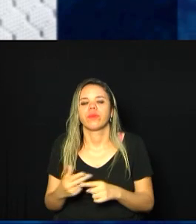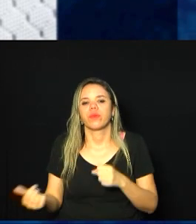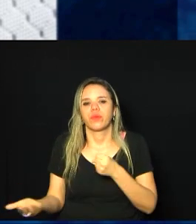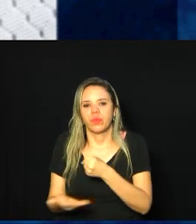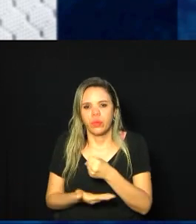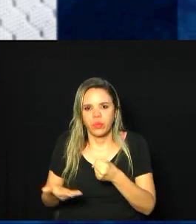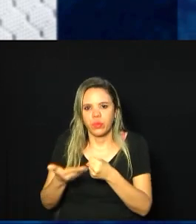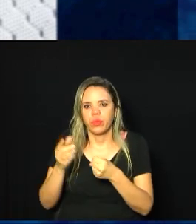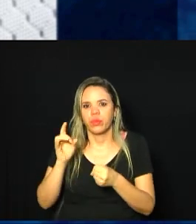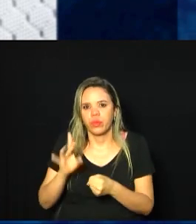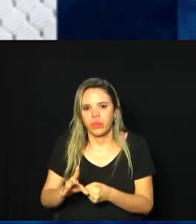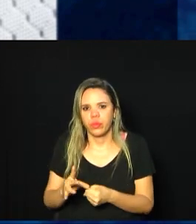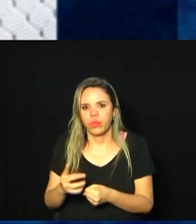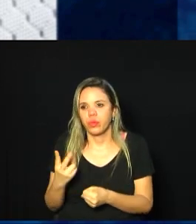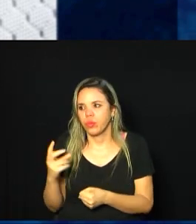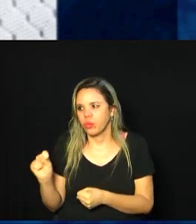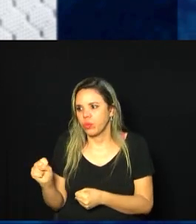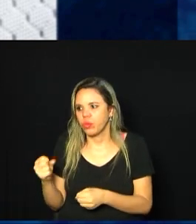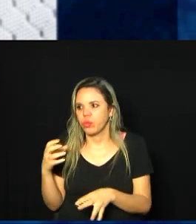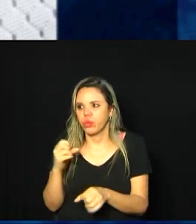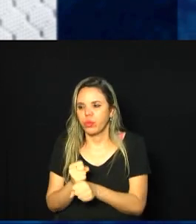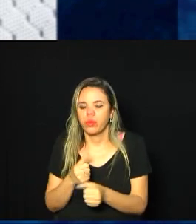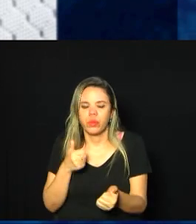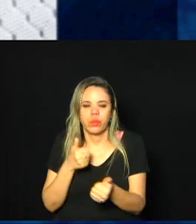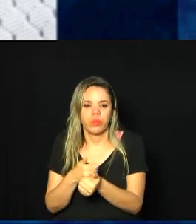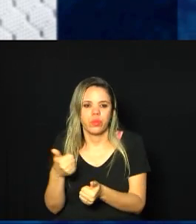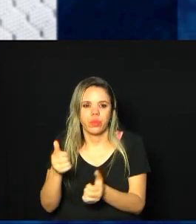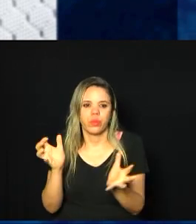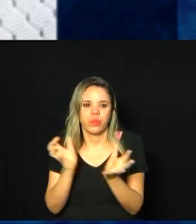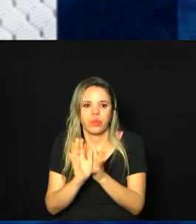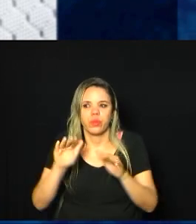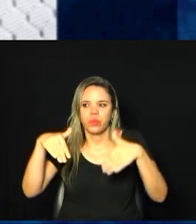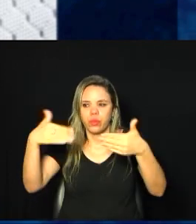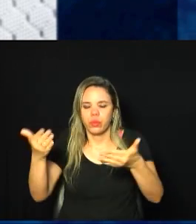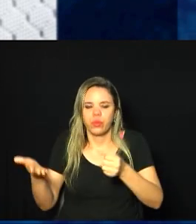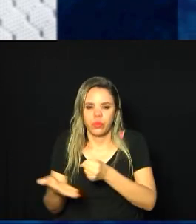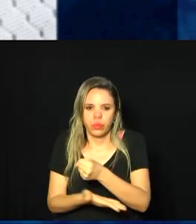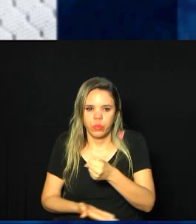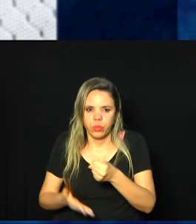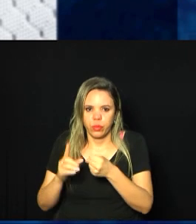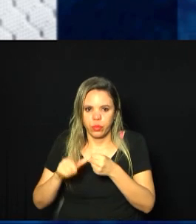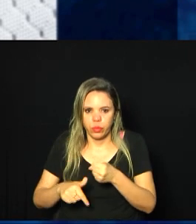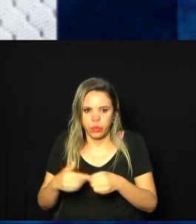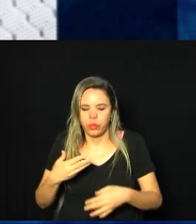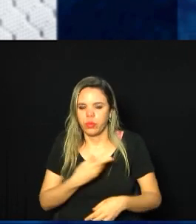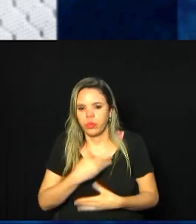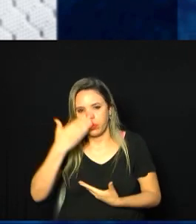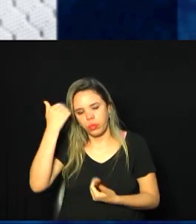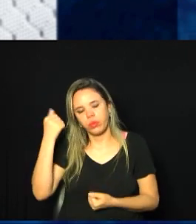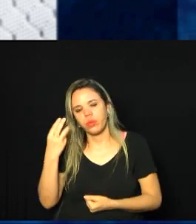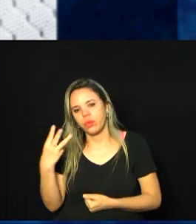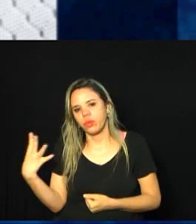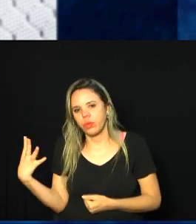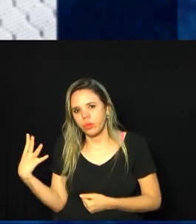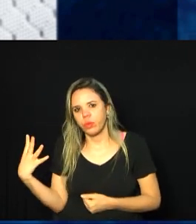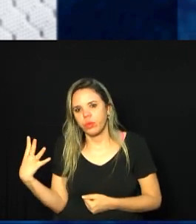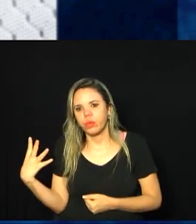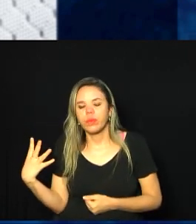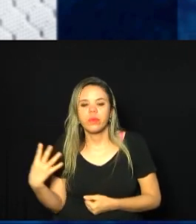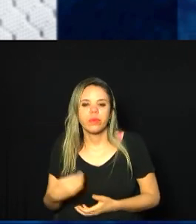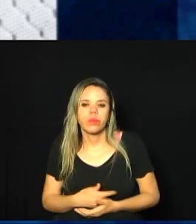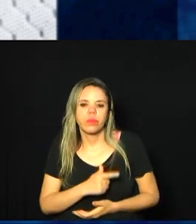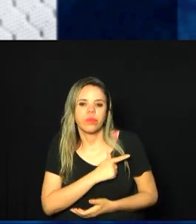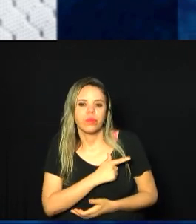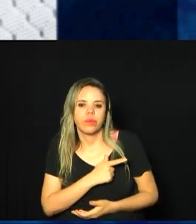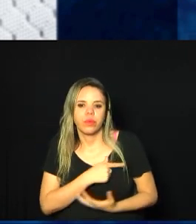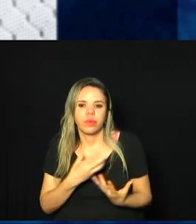vice-lanterna, apenas 28 pontos. A primeira equipe fora da zona de rebaixamento é a Ponte Preta com 34. Então, Guarani